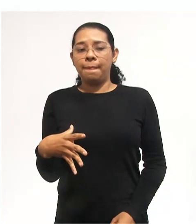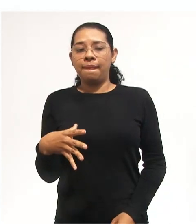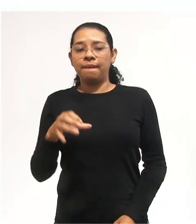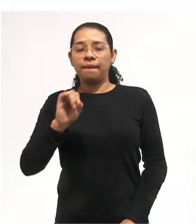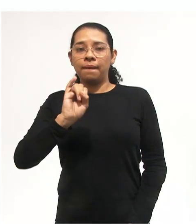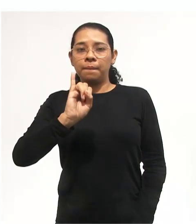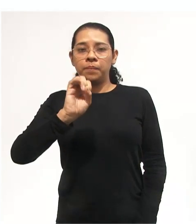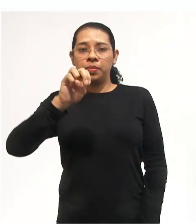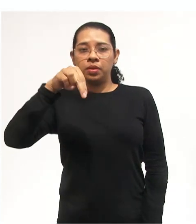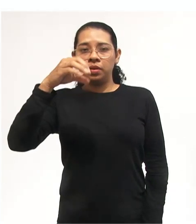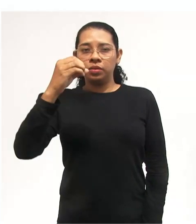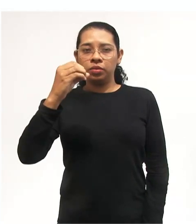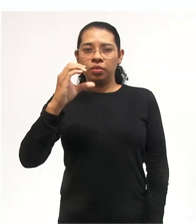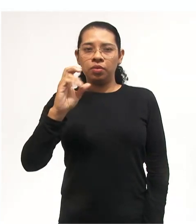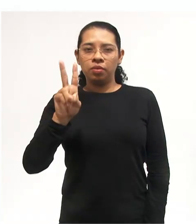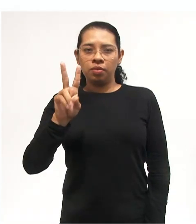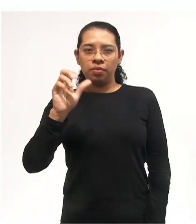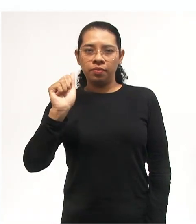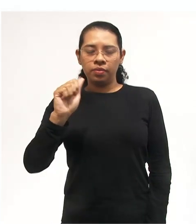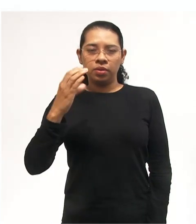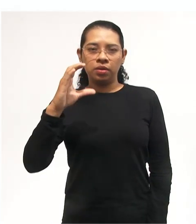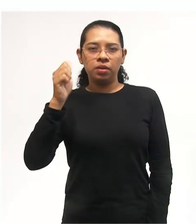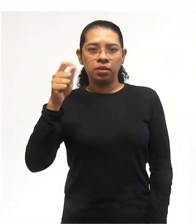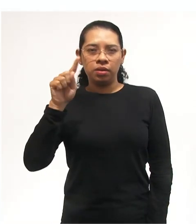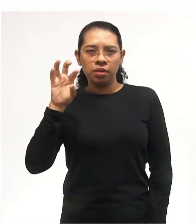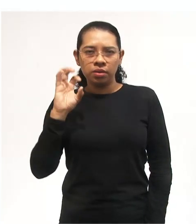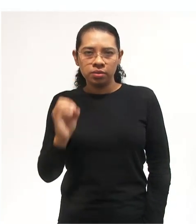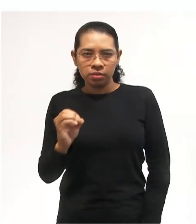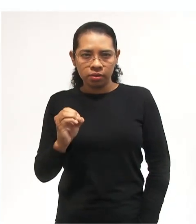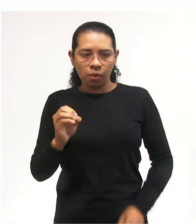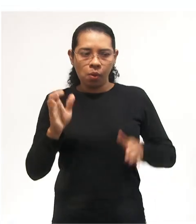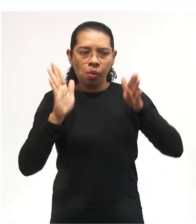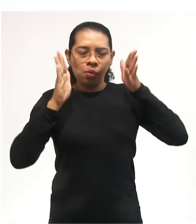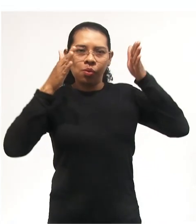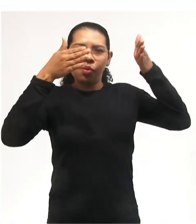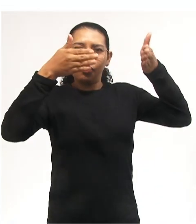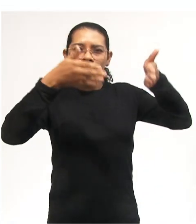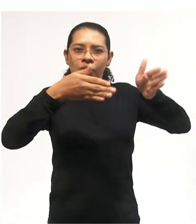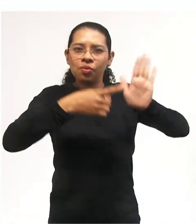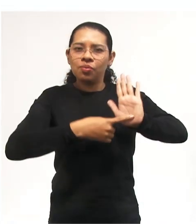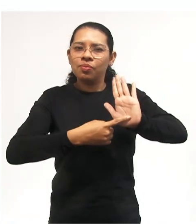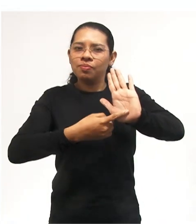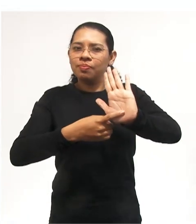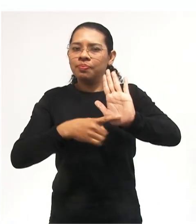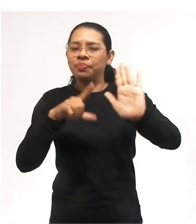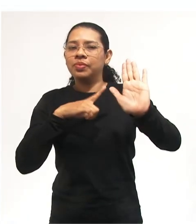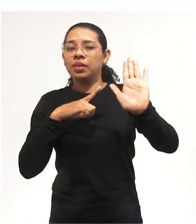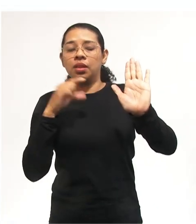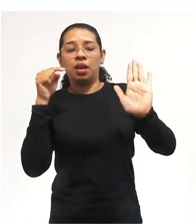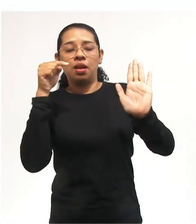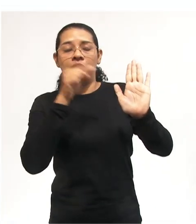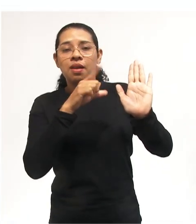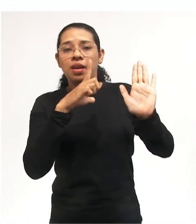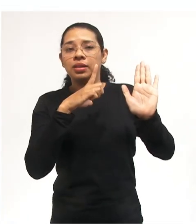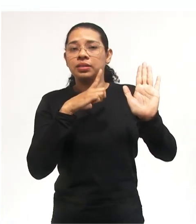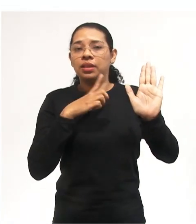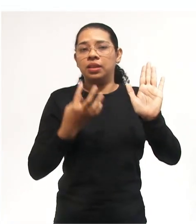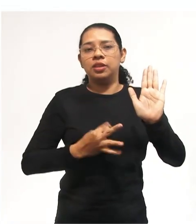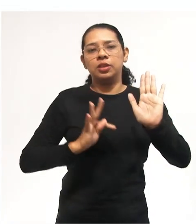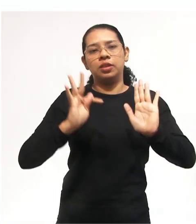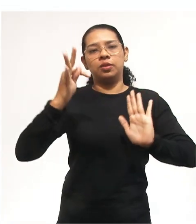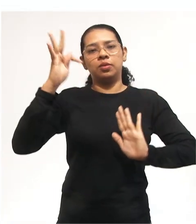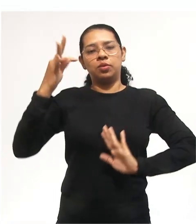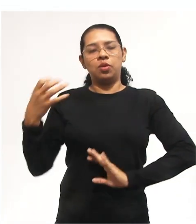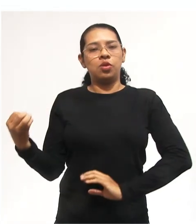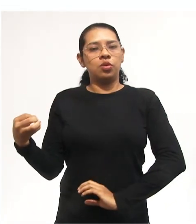aula. Por quê? Porque é ele quem cria condições favoráveis ao desenvolvimento tecnológico e à competitividade, tá